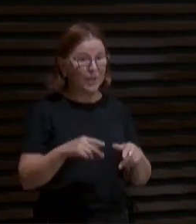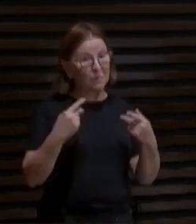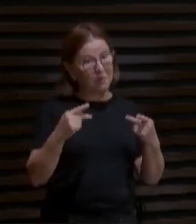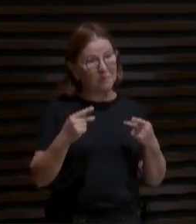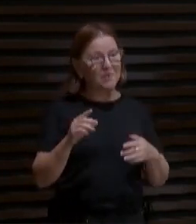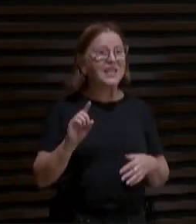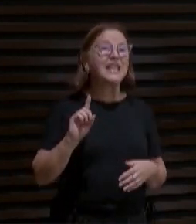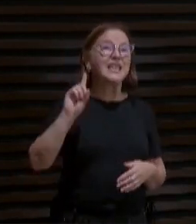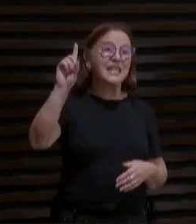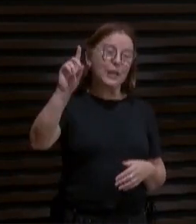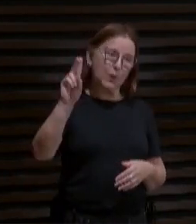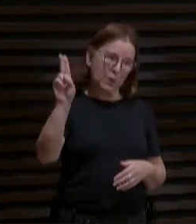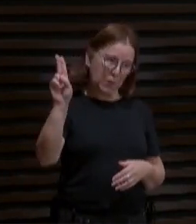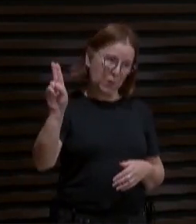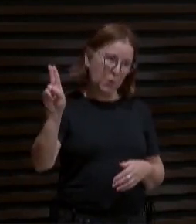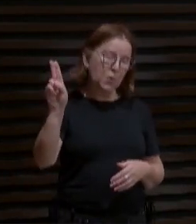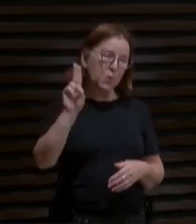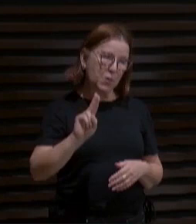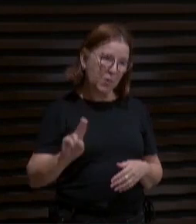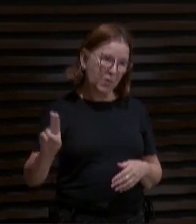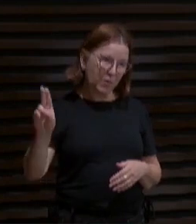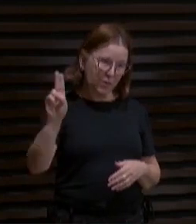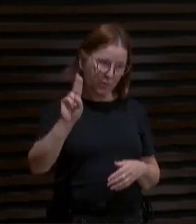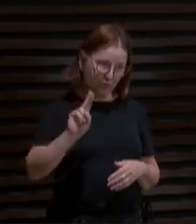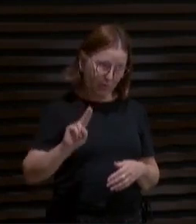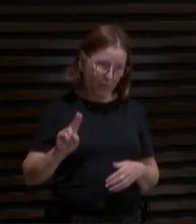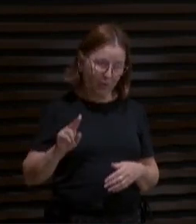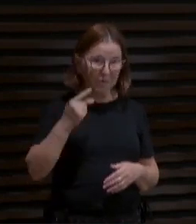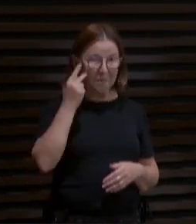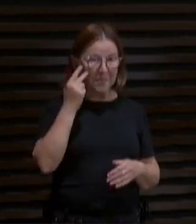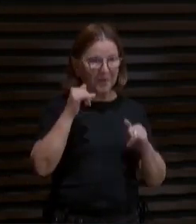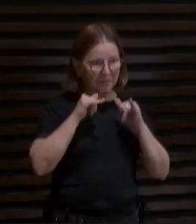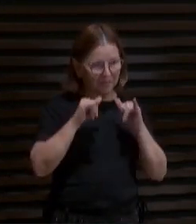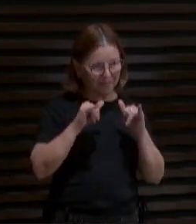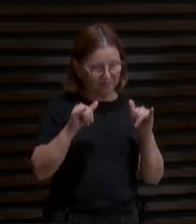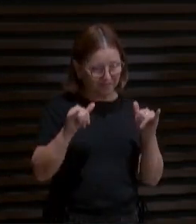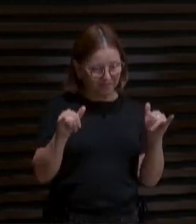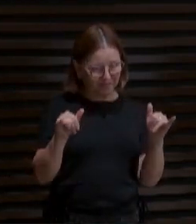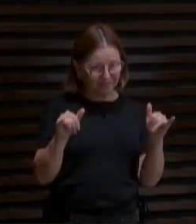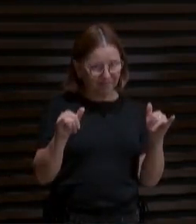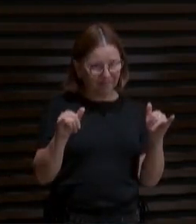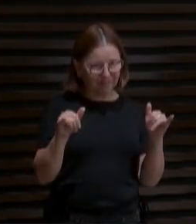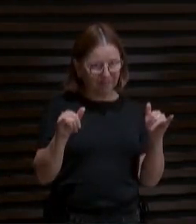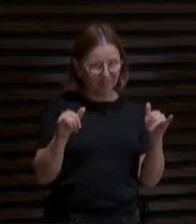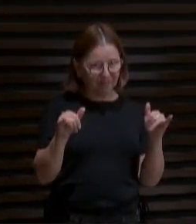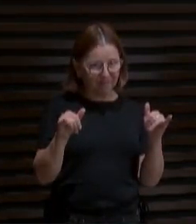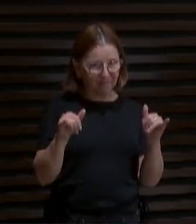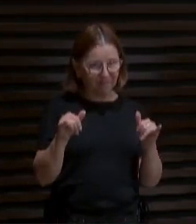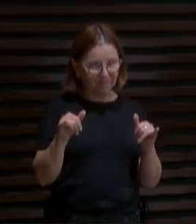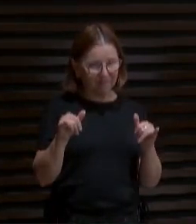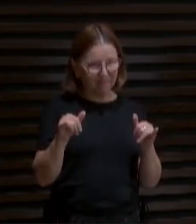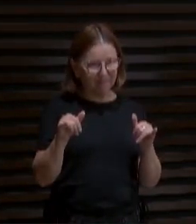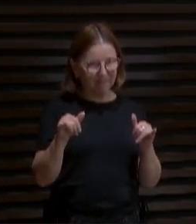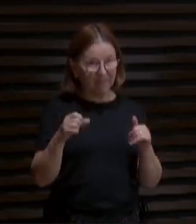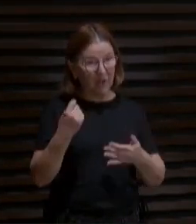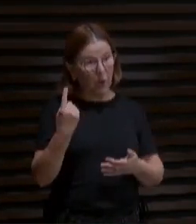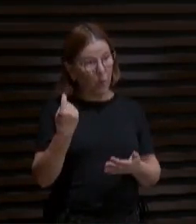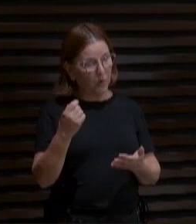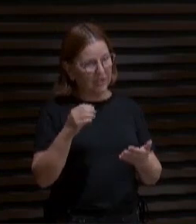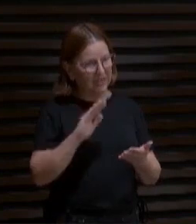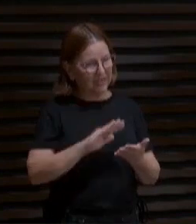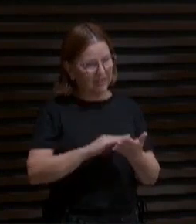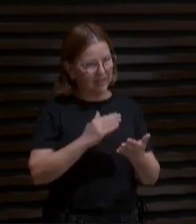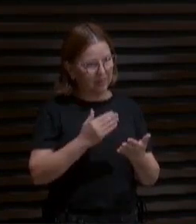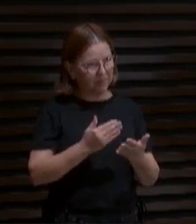usou. Ele usou para dizer sobre a única interpretação